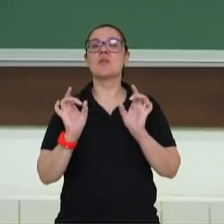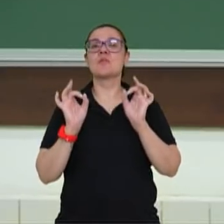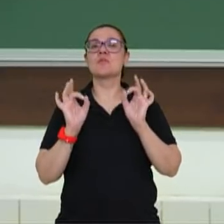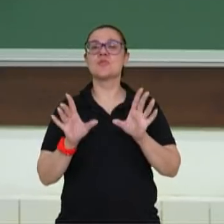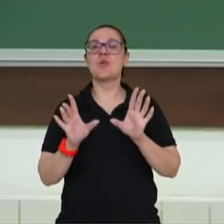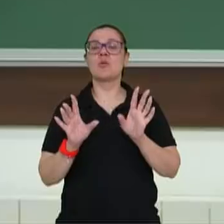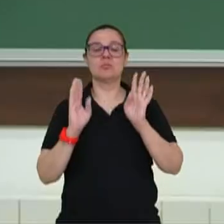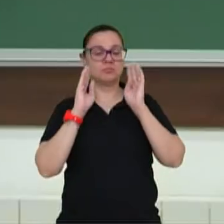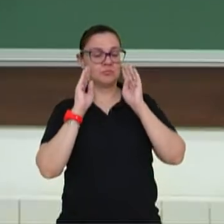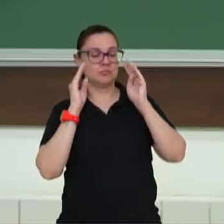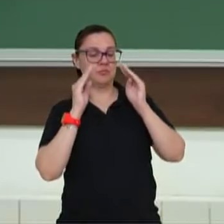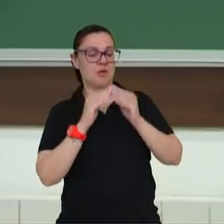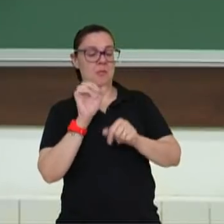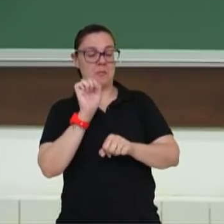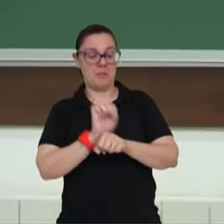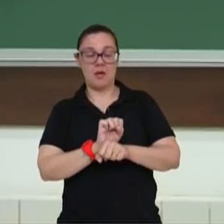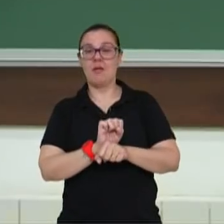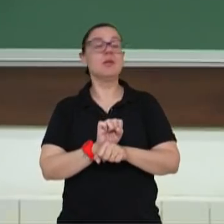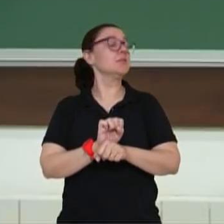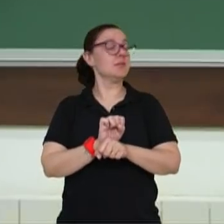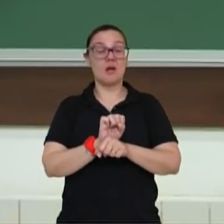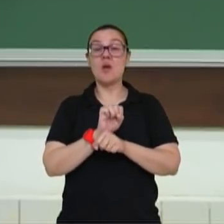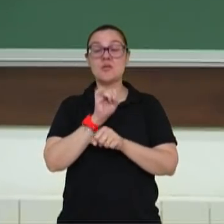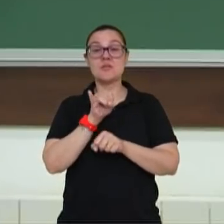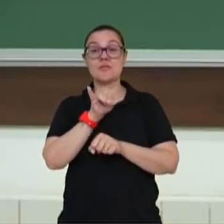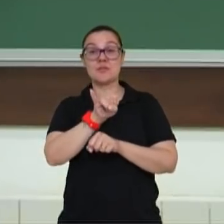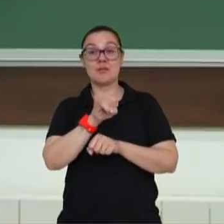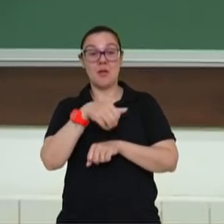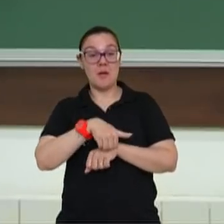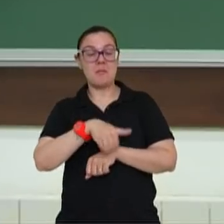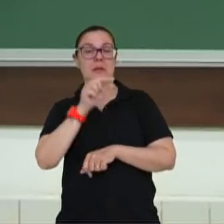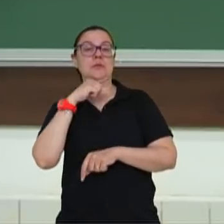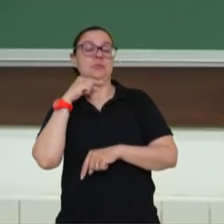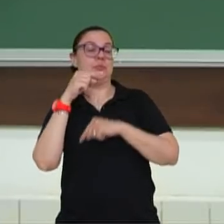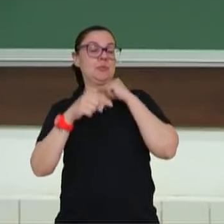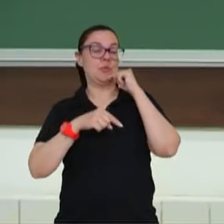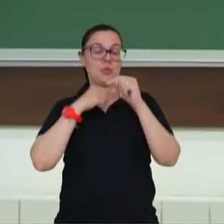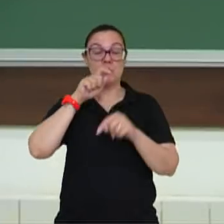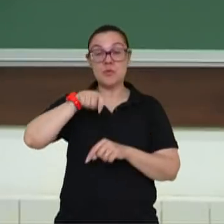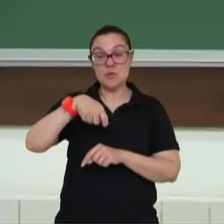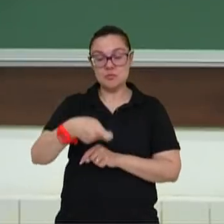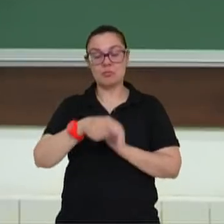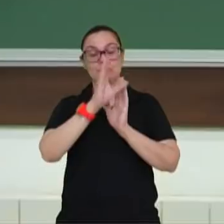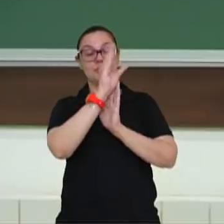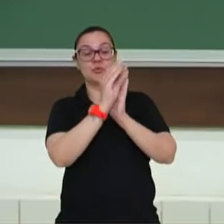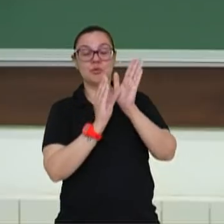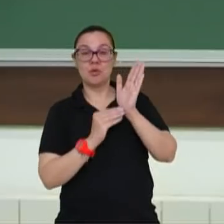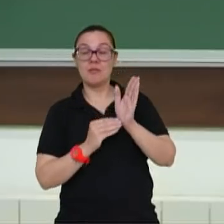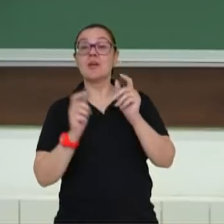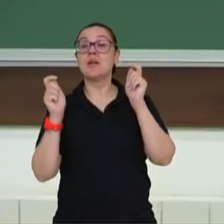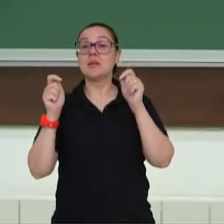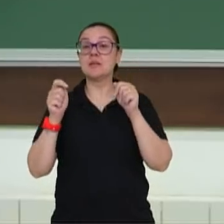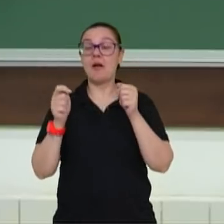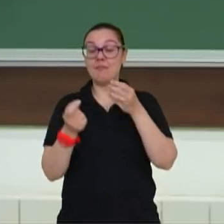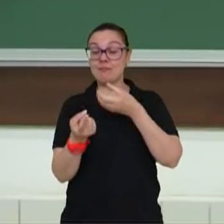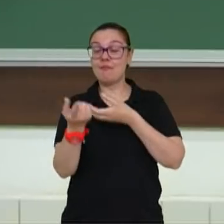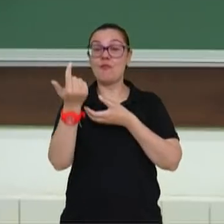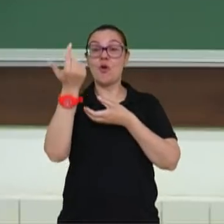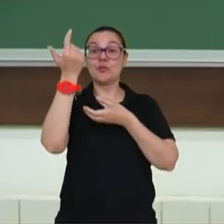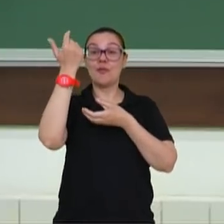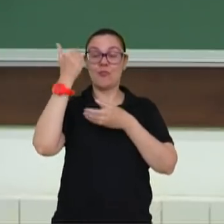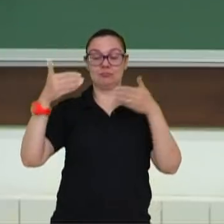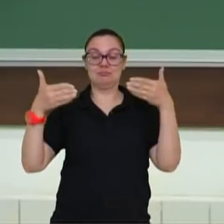somente devemos parar por aqui. E se você tem alguma dúvida sobre o conteúdo, você deve retomar